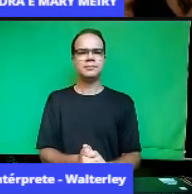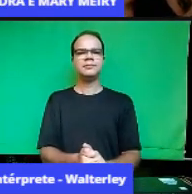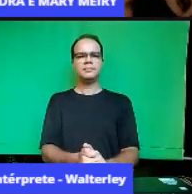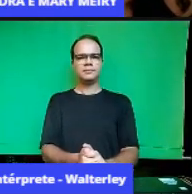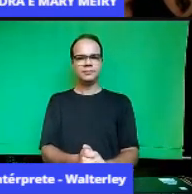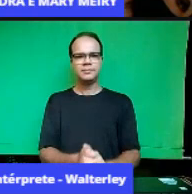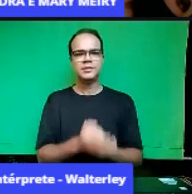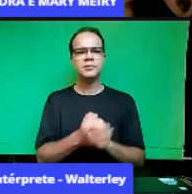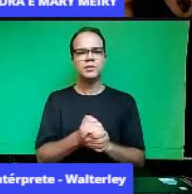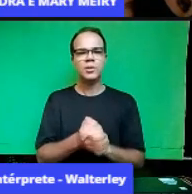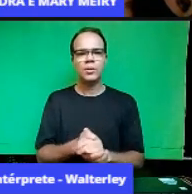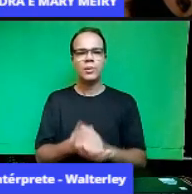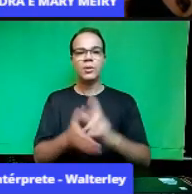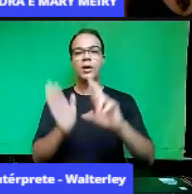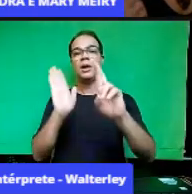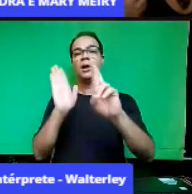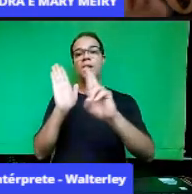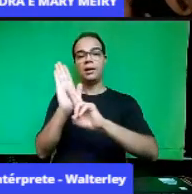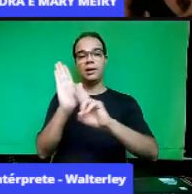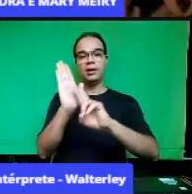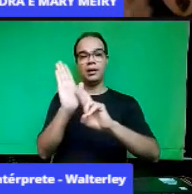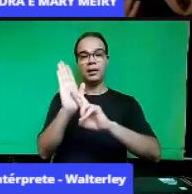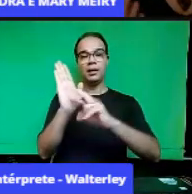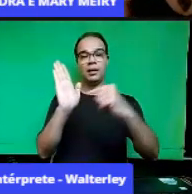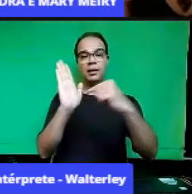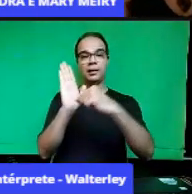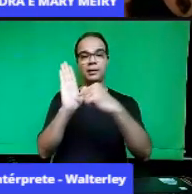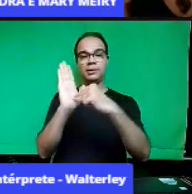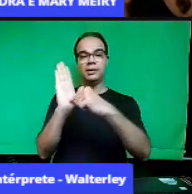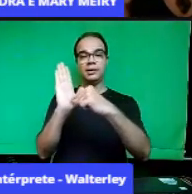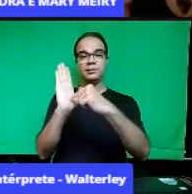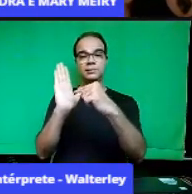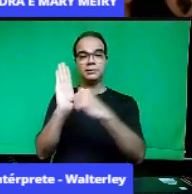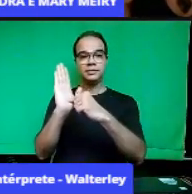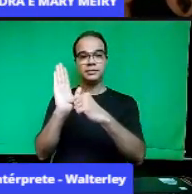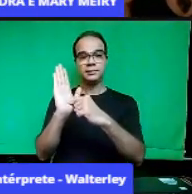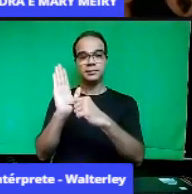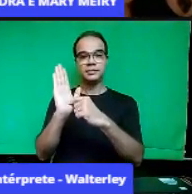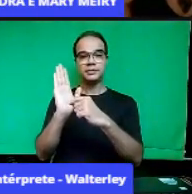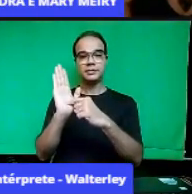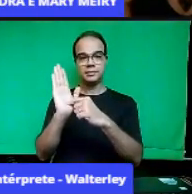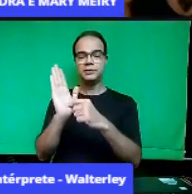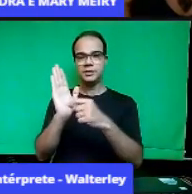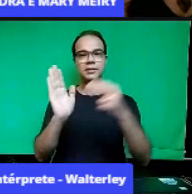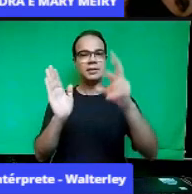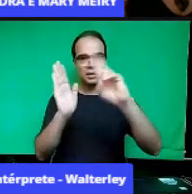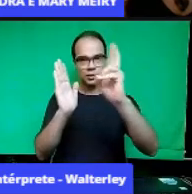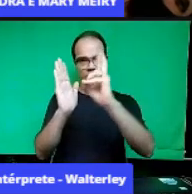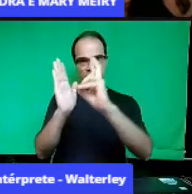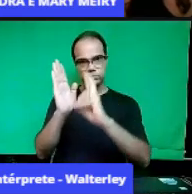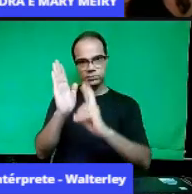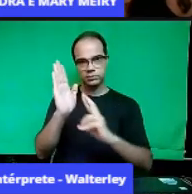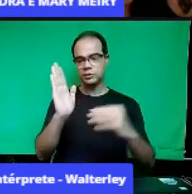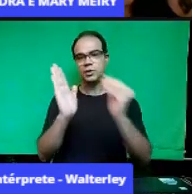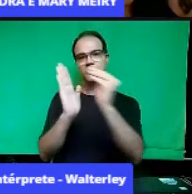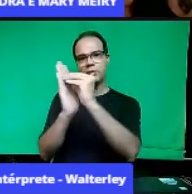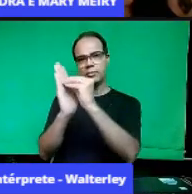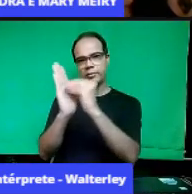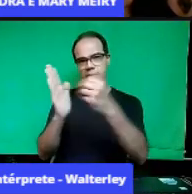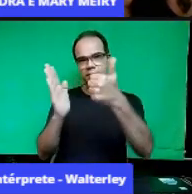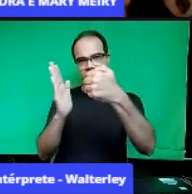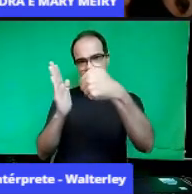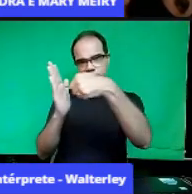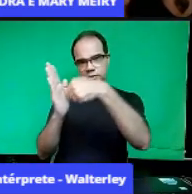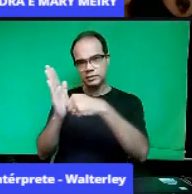pedagógico. Esse relatório, ele serve para dar embasamento mesmo, né? É orientar e definir estratégias